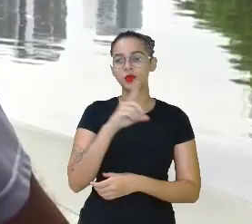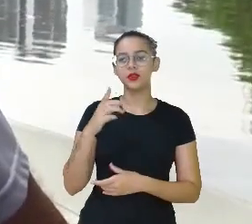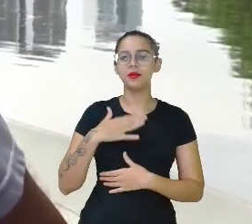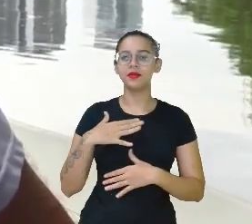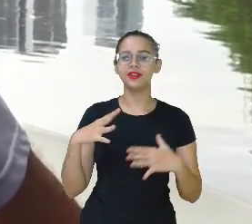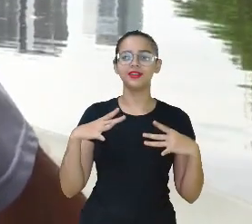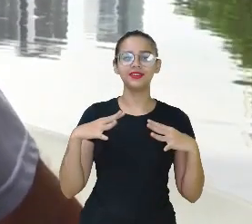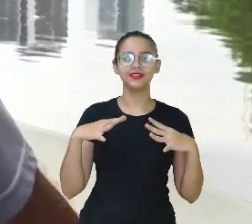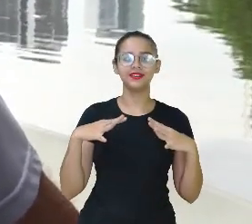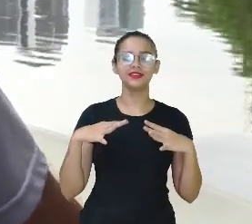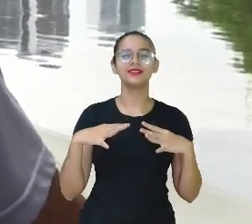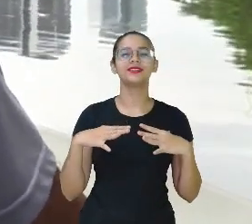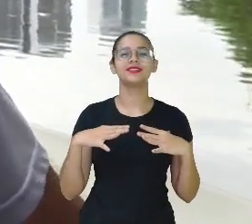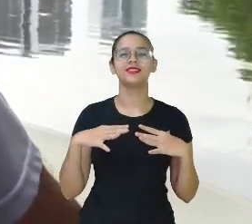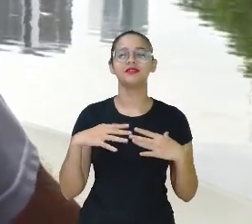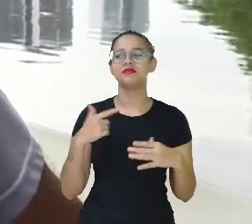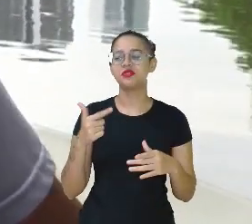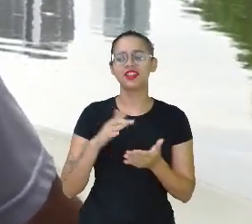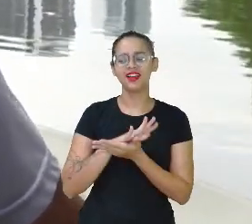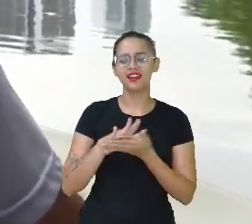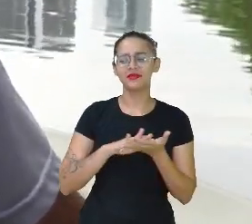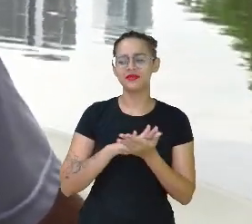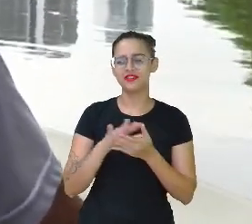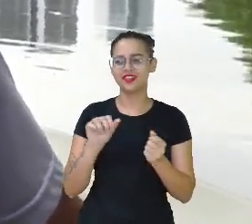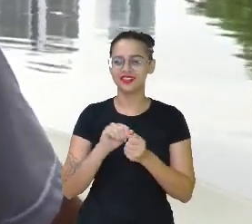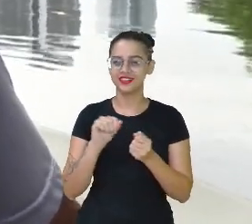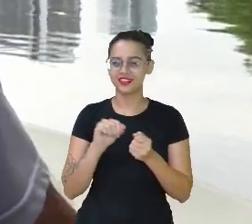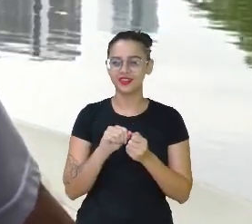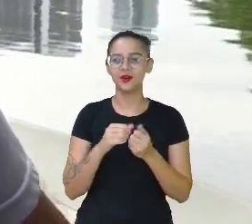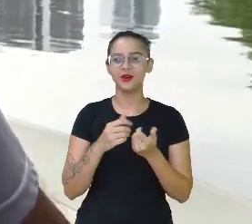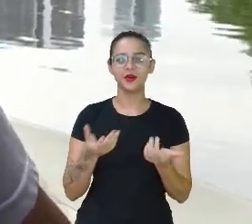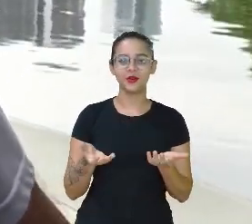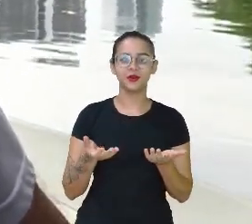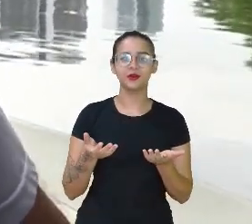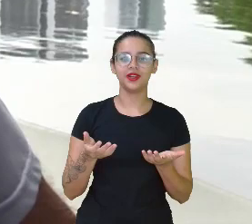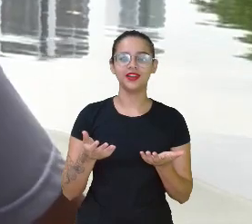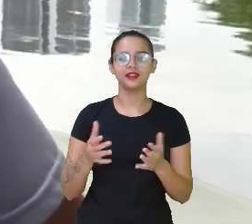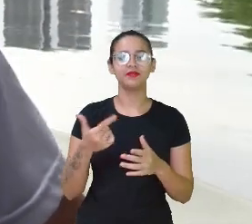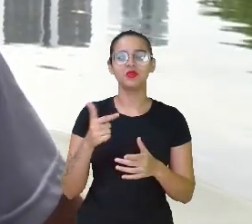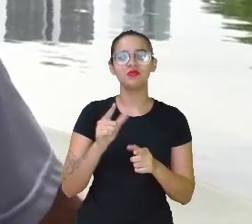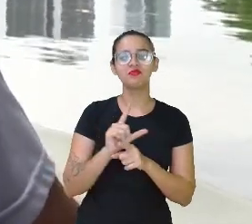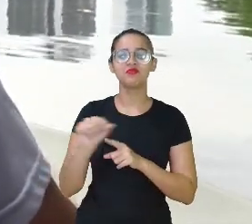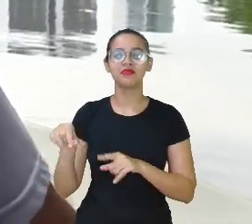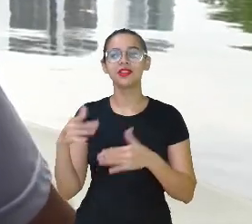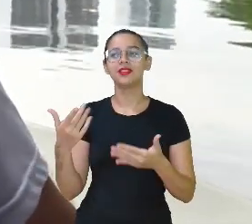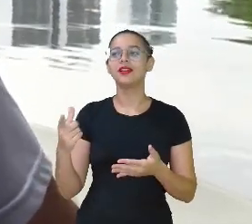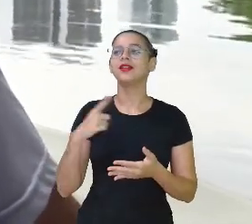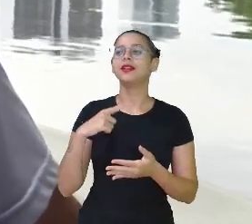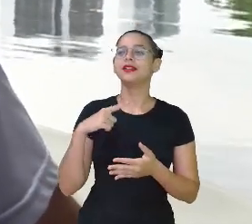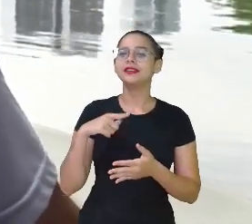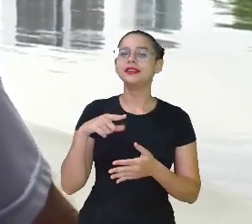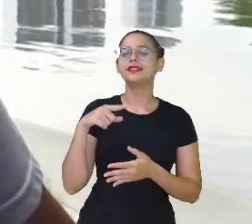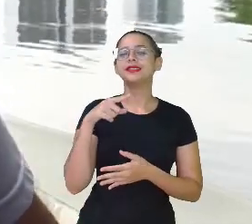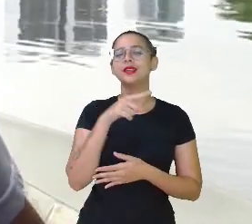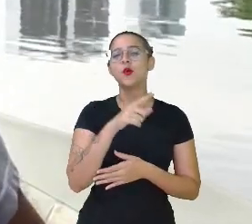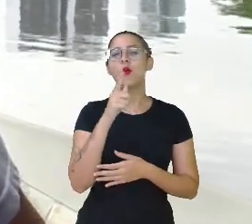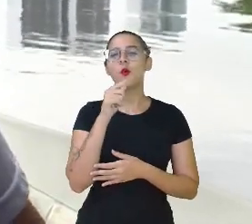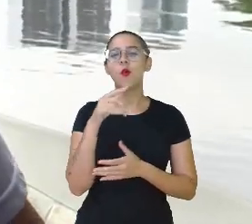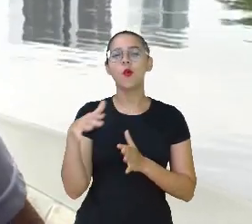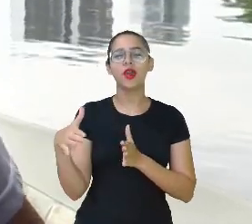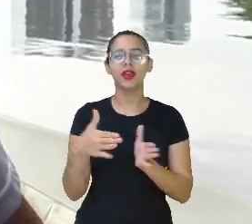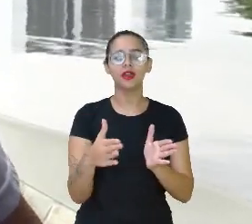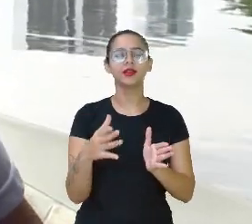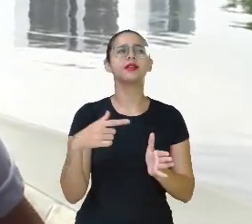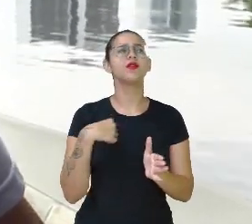folga, eu não tinha nada para fazer. Não tinha para onde sair. Aí o cara disse, tem um rio ali. Aí